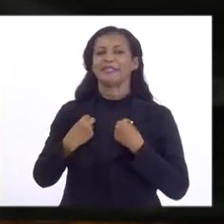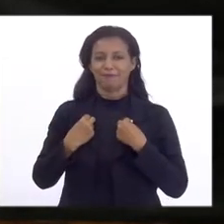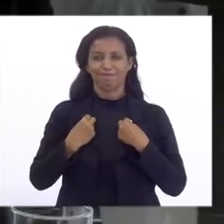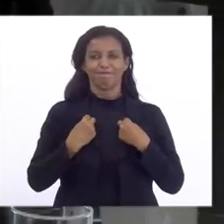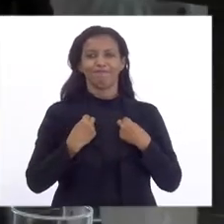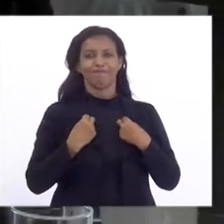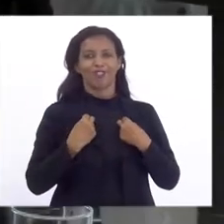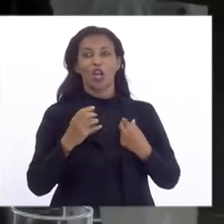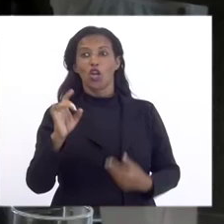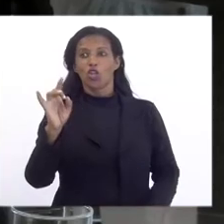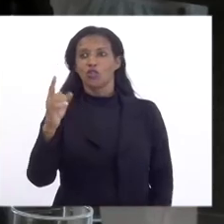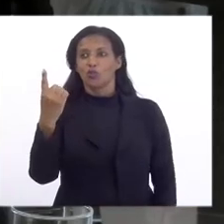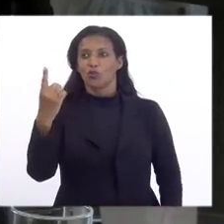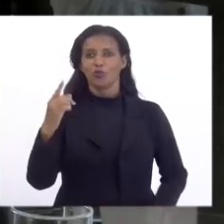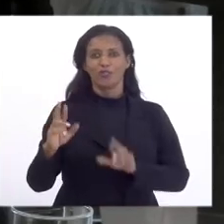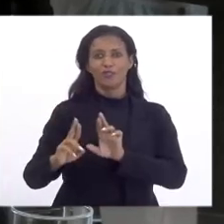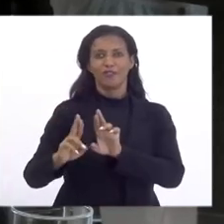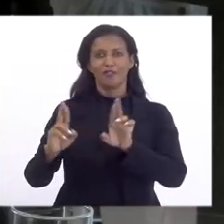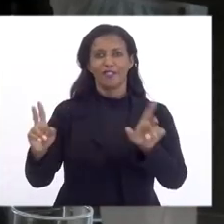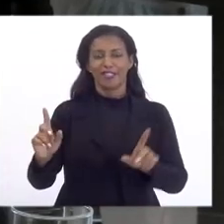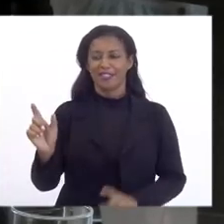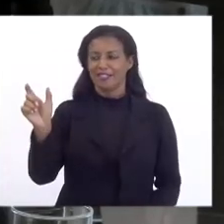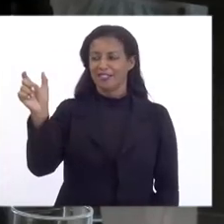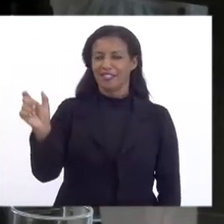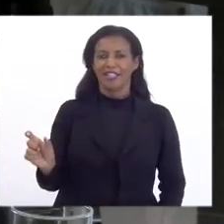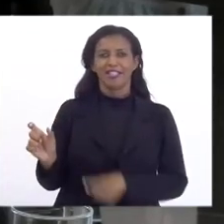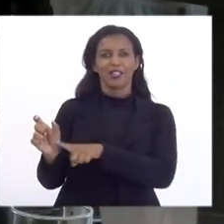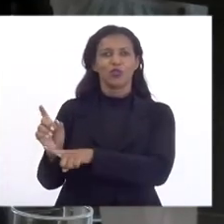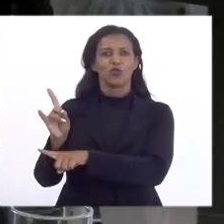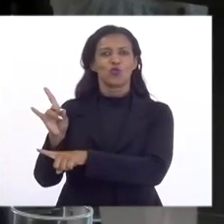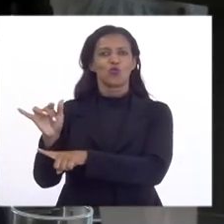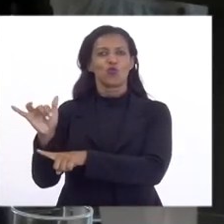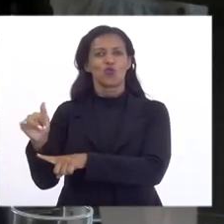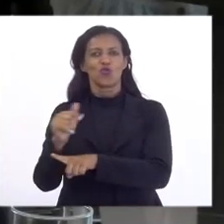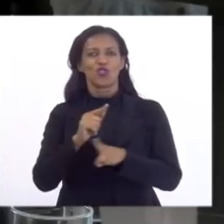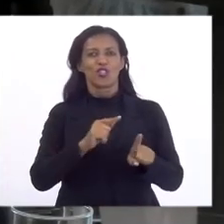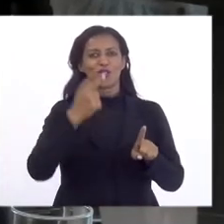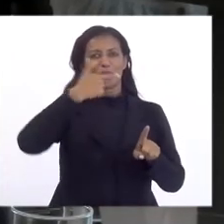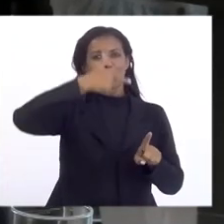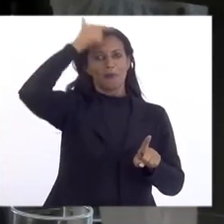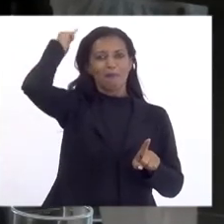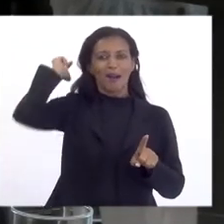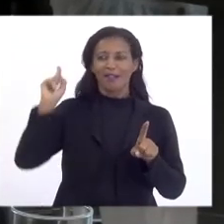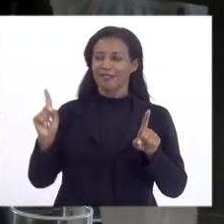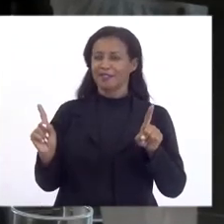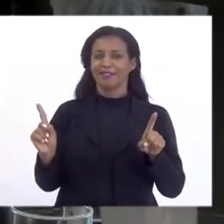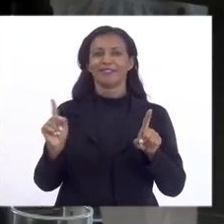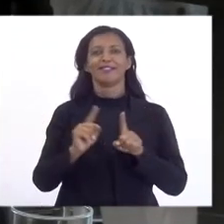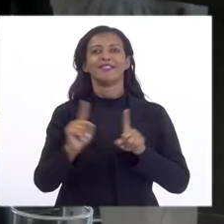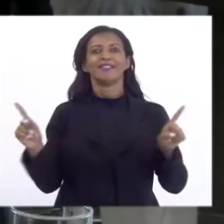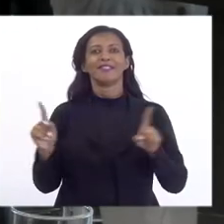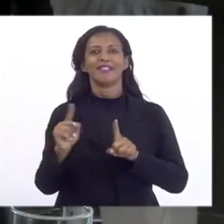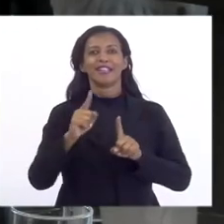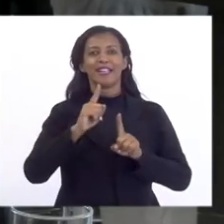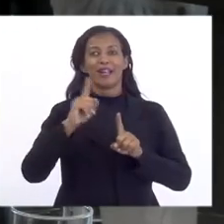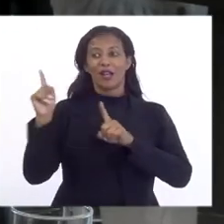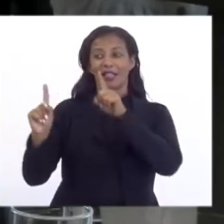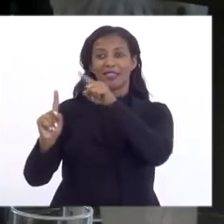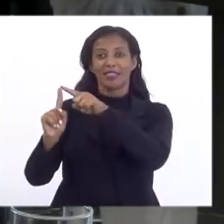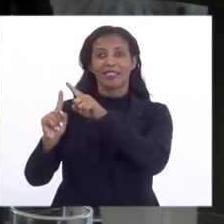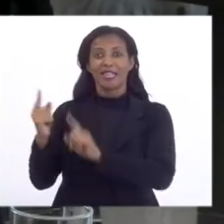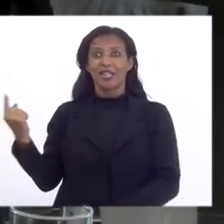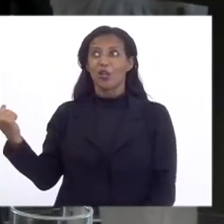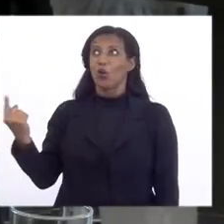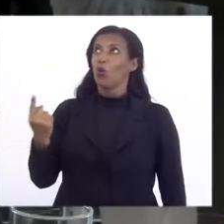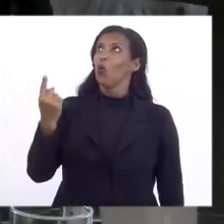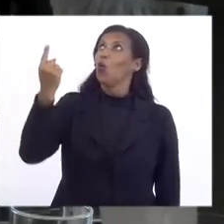tem uma diferença do Mengão entre o Diego Alves e o Márcio Pacheco. Tem muitas. Só tem uma. Ele tem 1,88m. É